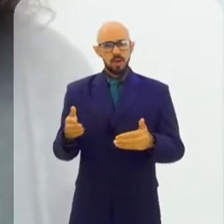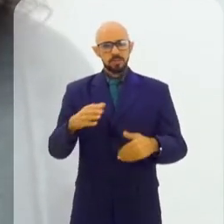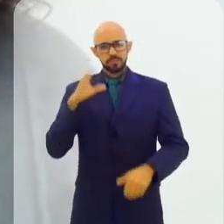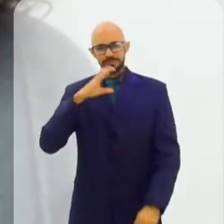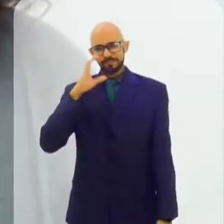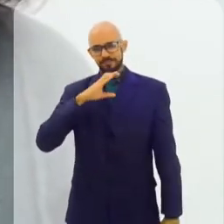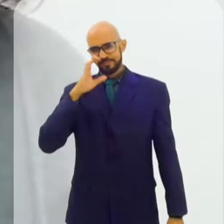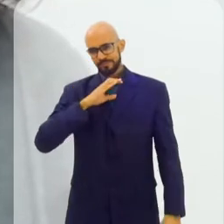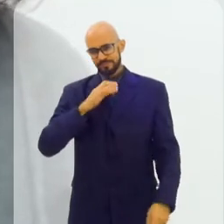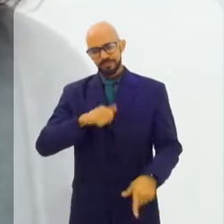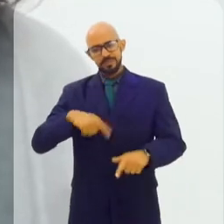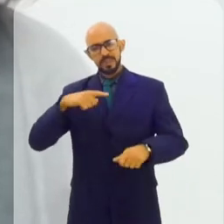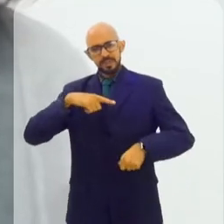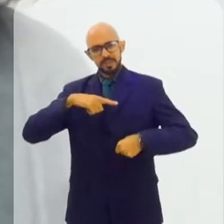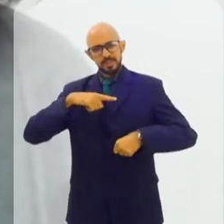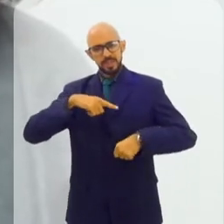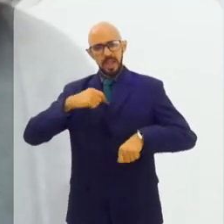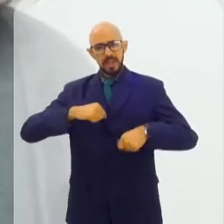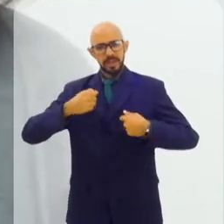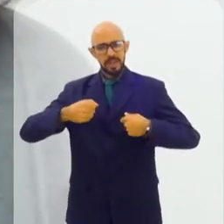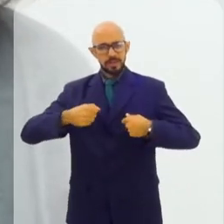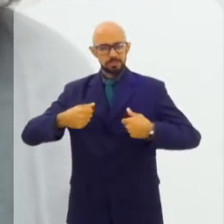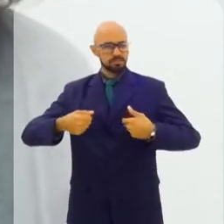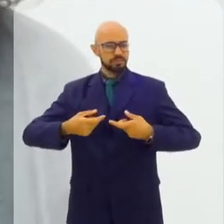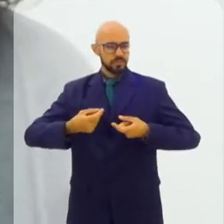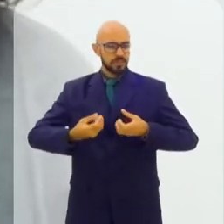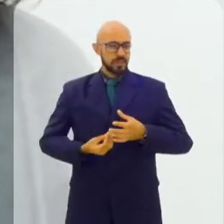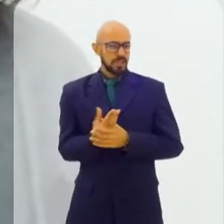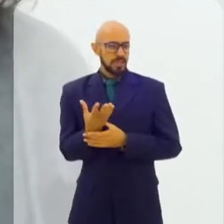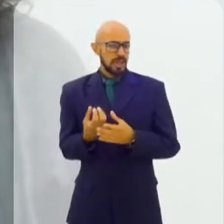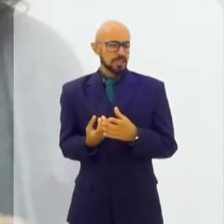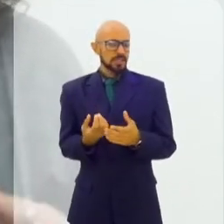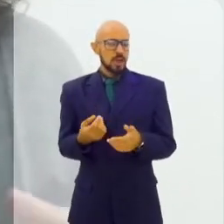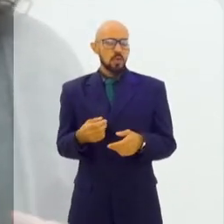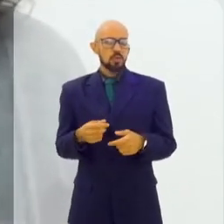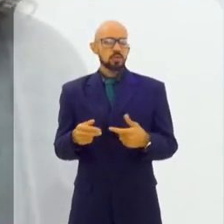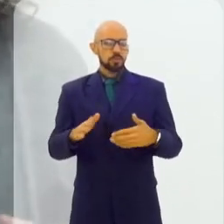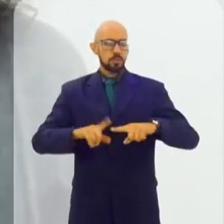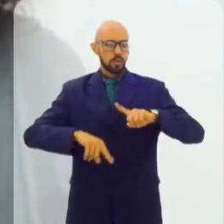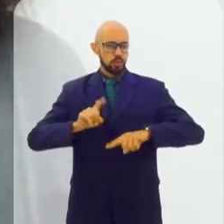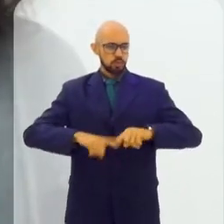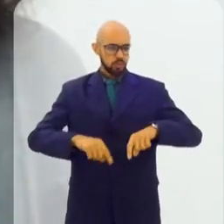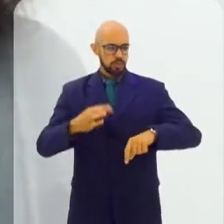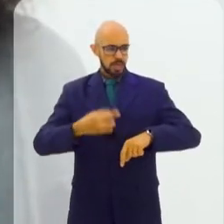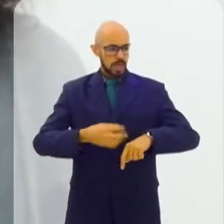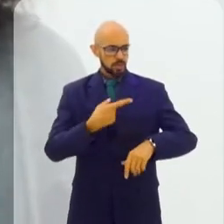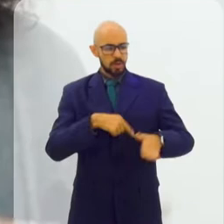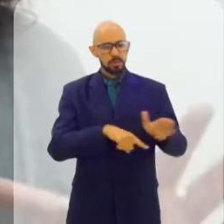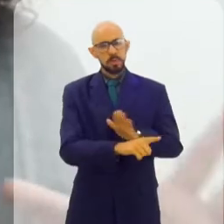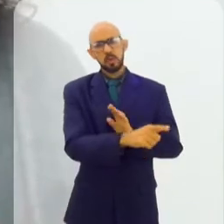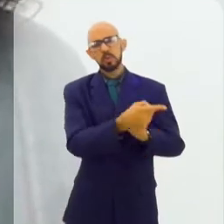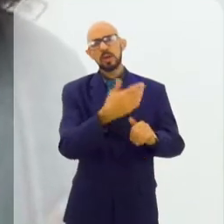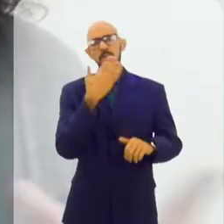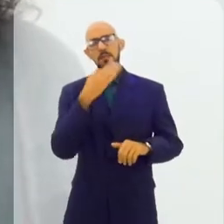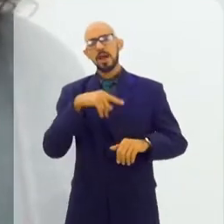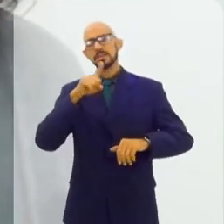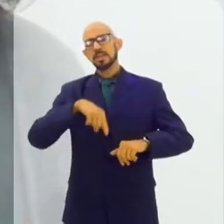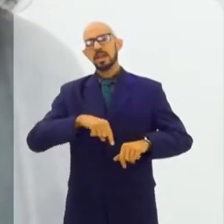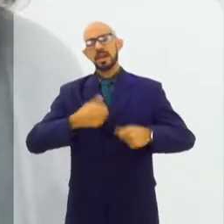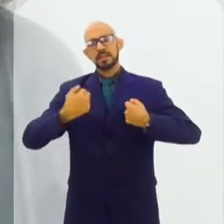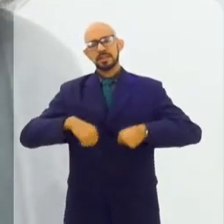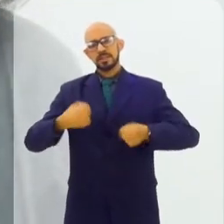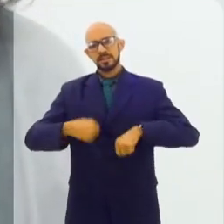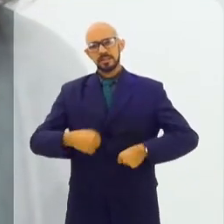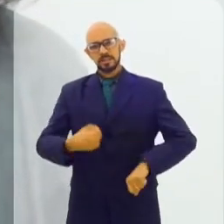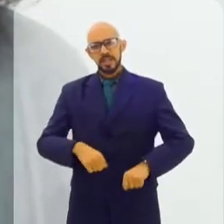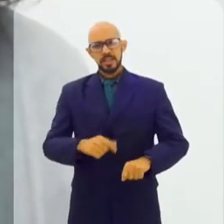velocidade gigantesca da produção que a gente vê acontecendo. O que que são, quais as competências, na verdade, né, na construção